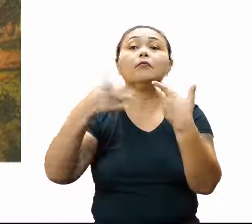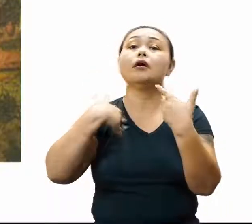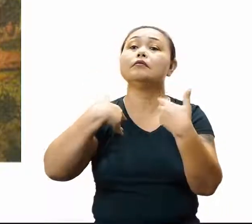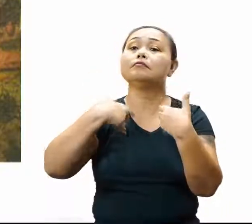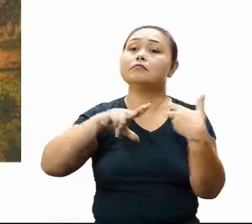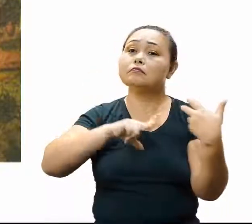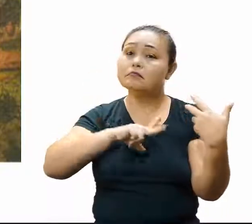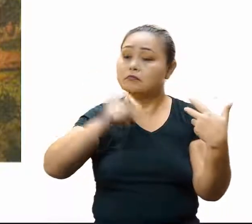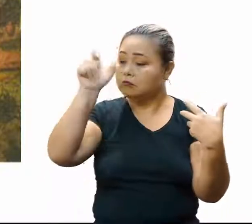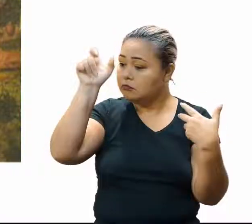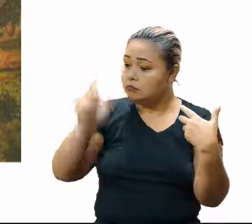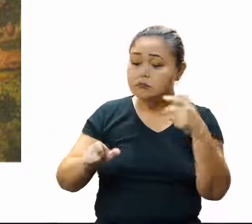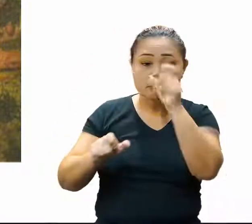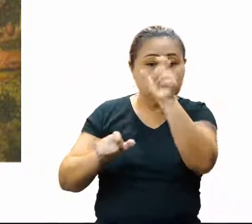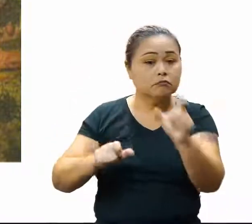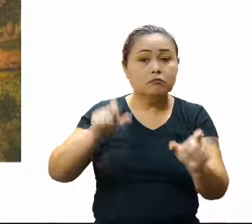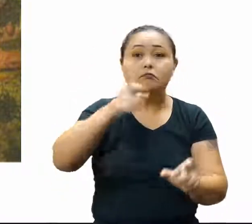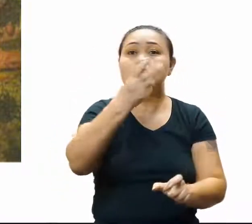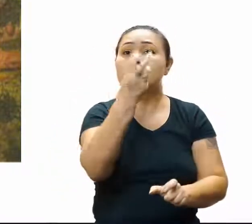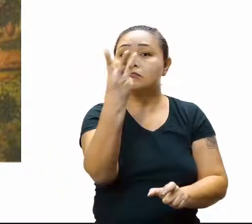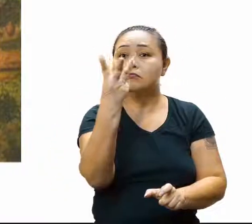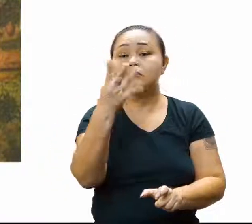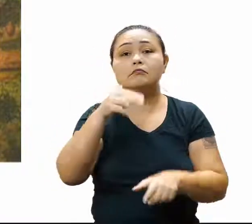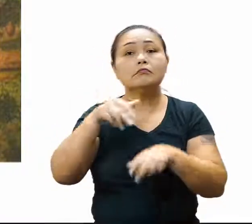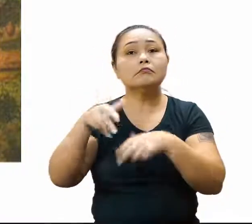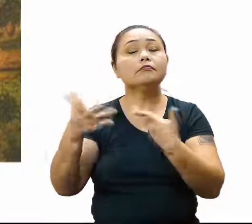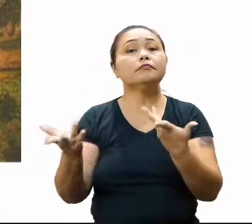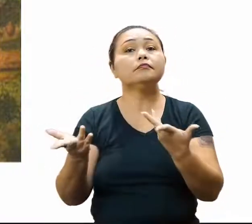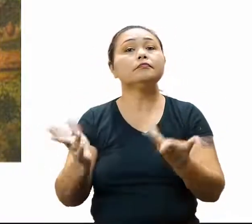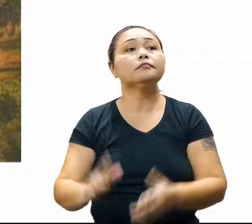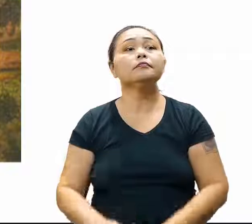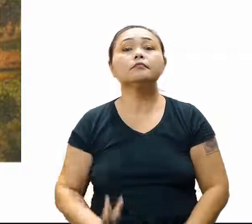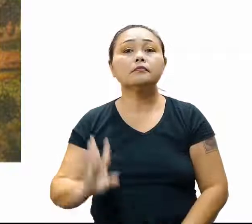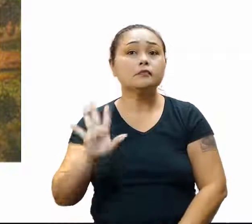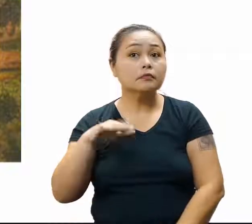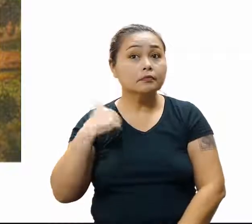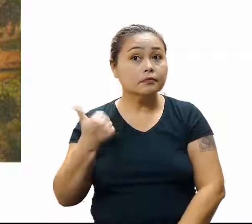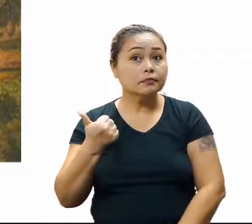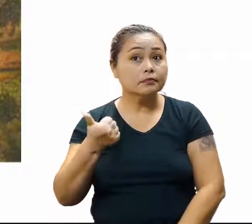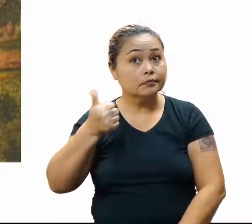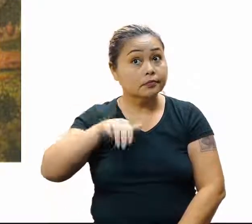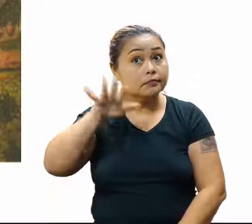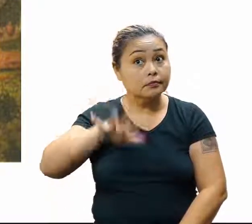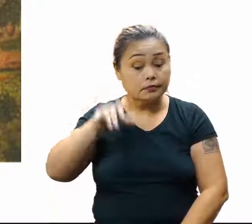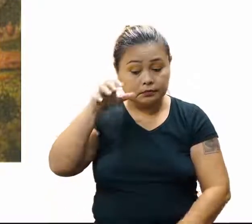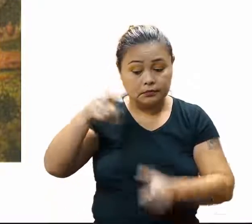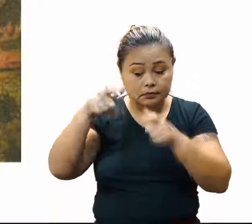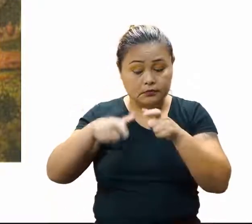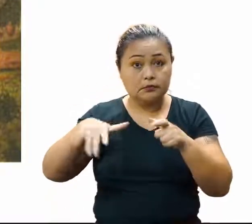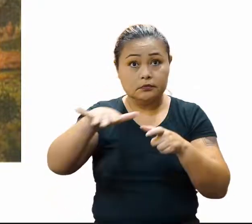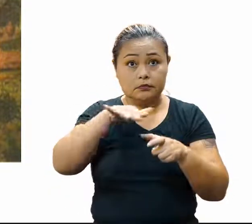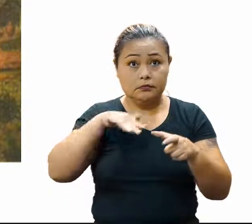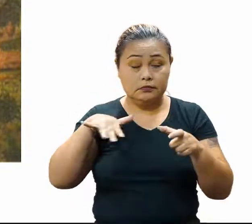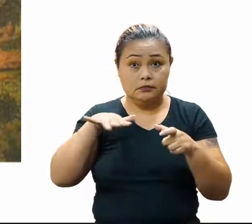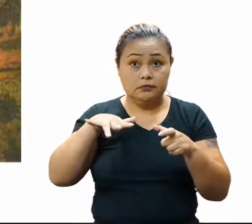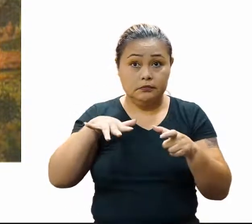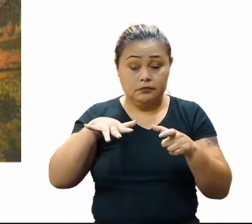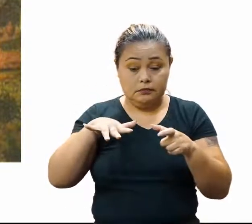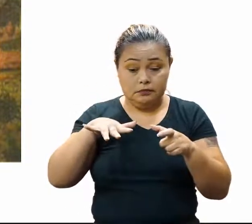certo? Feito isso, bom, quem irá ficar naquela região vai